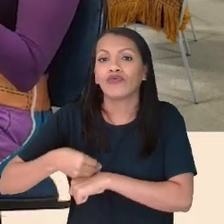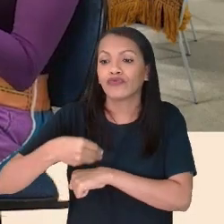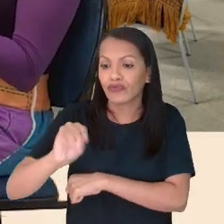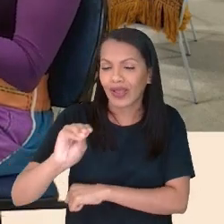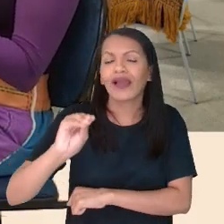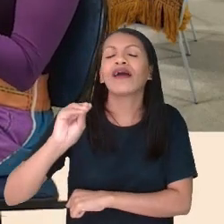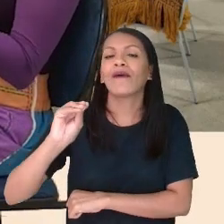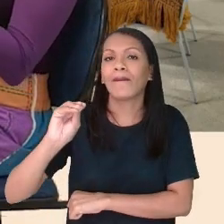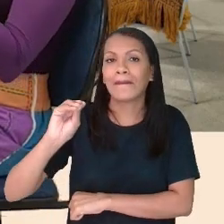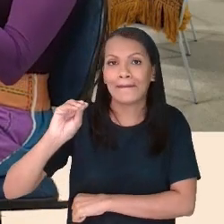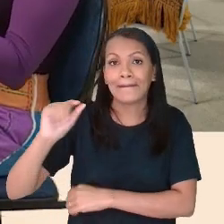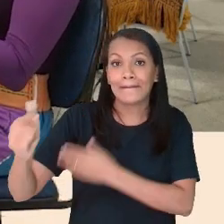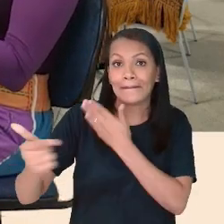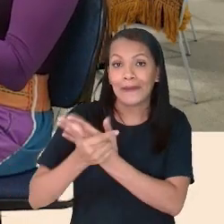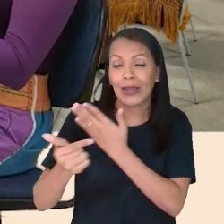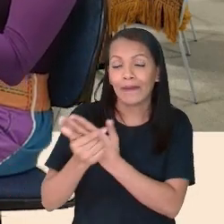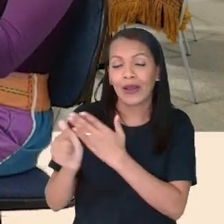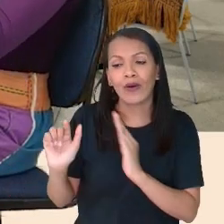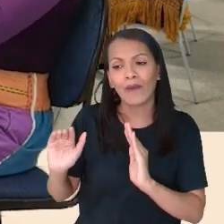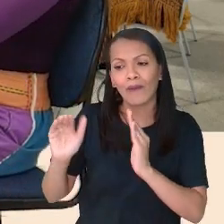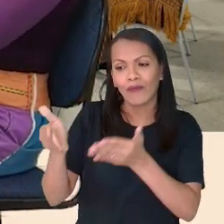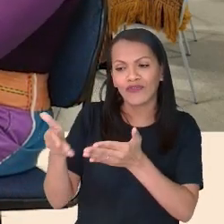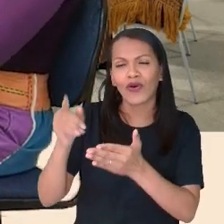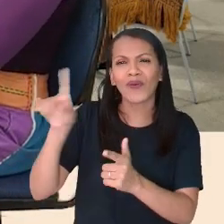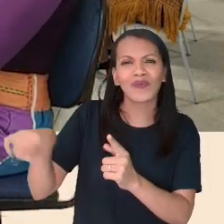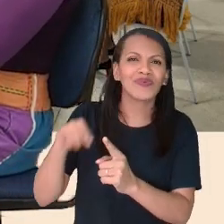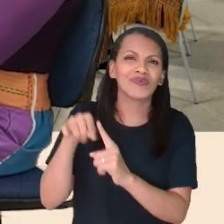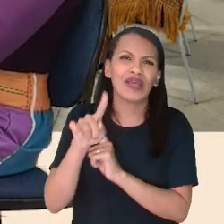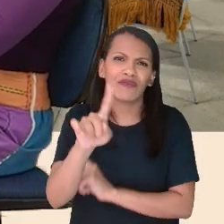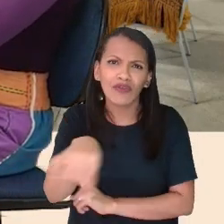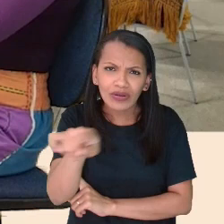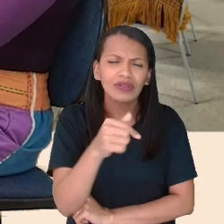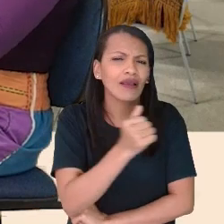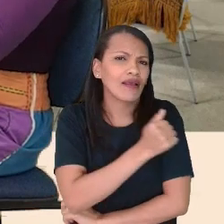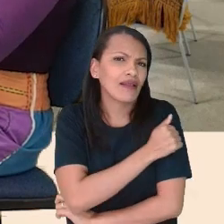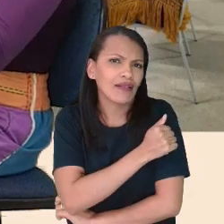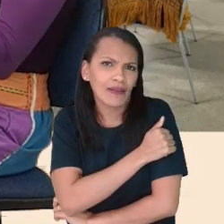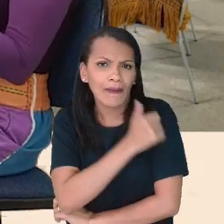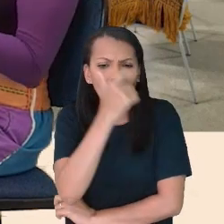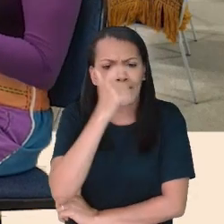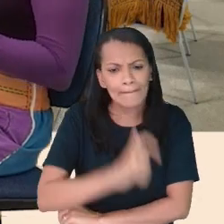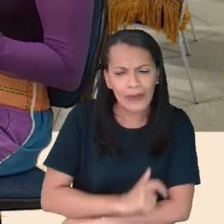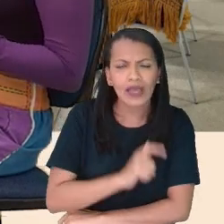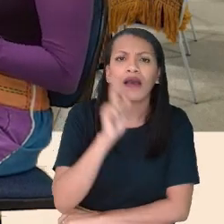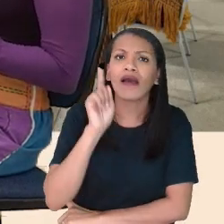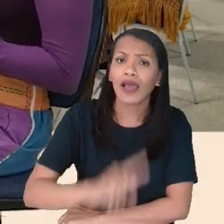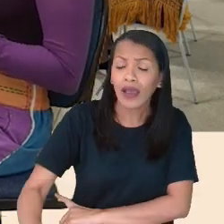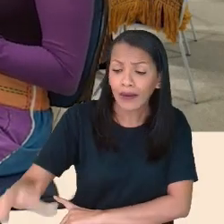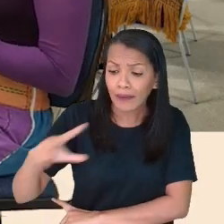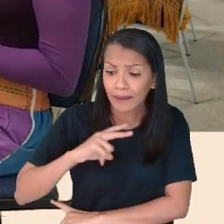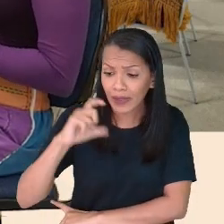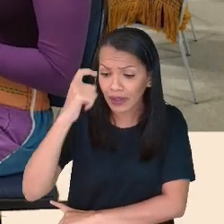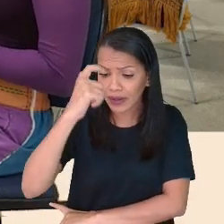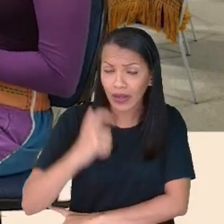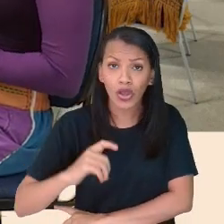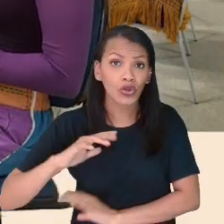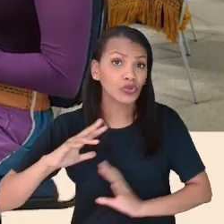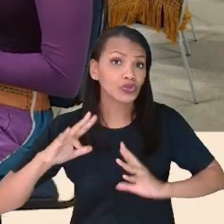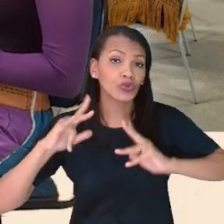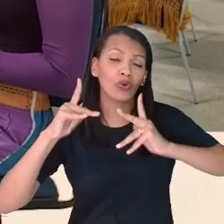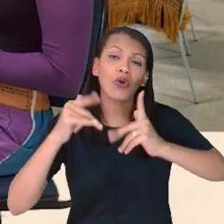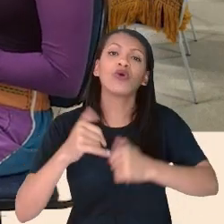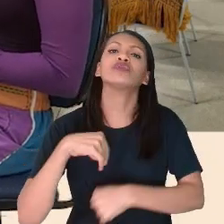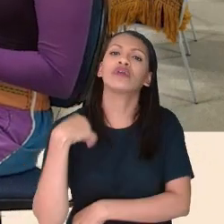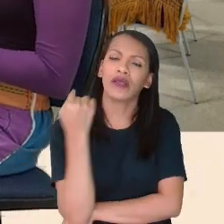mensagem. Você, aluno, você, pessoa, é uma personalidade também, né? Sim. Todos